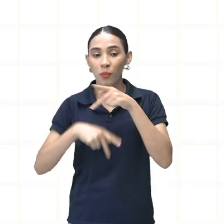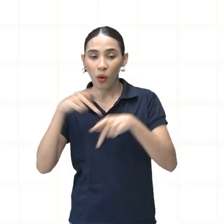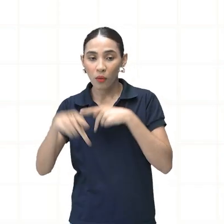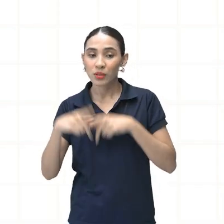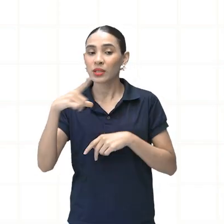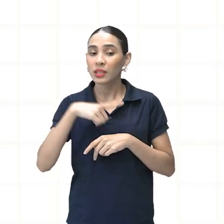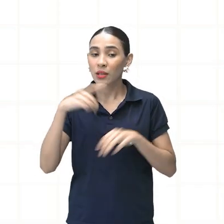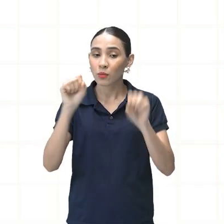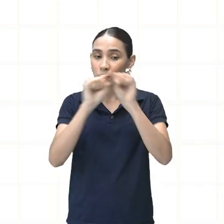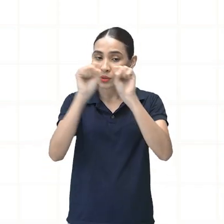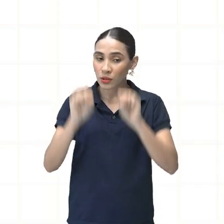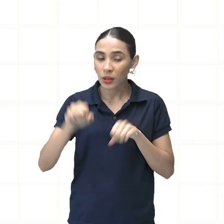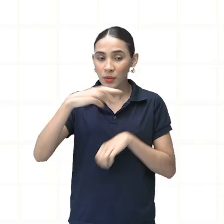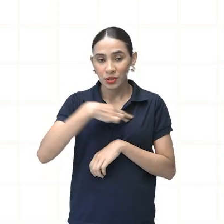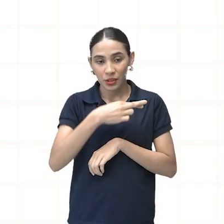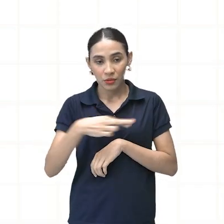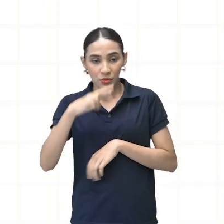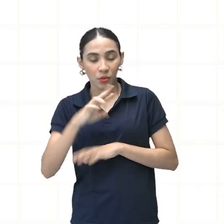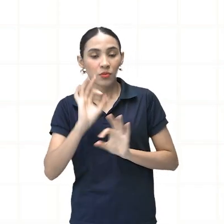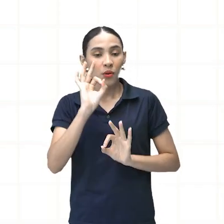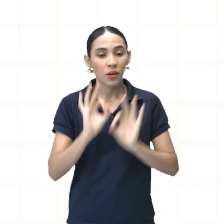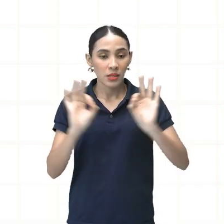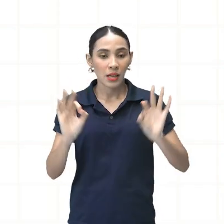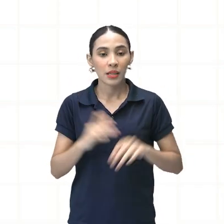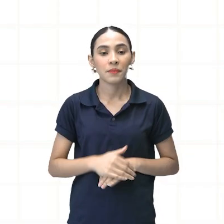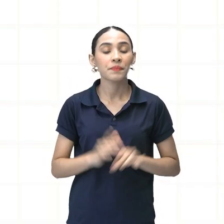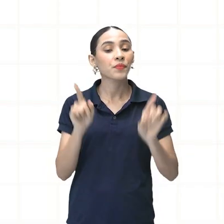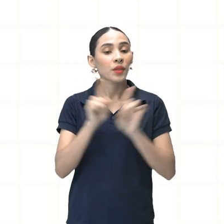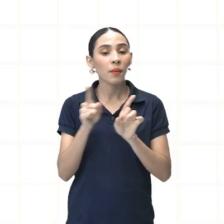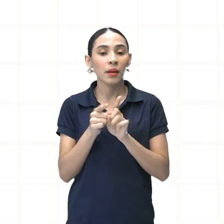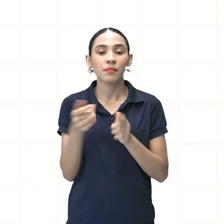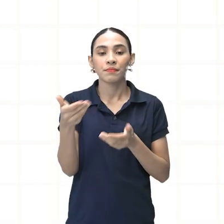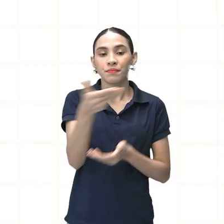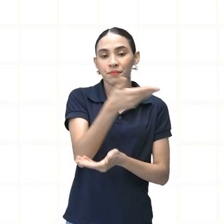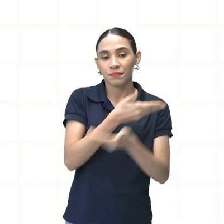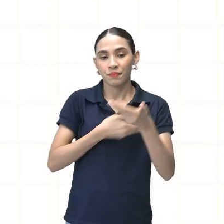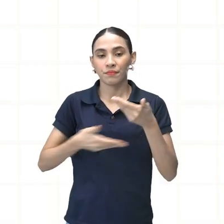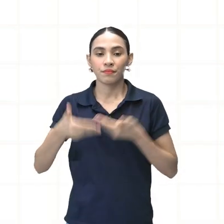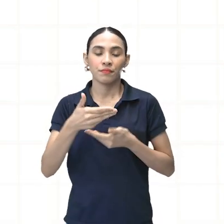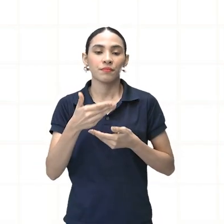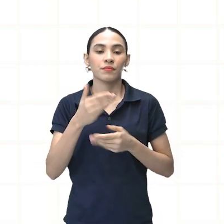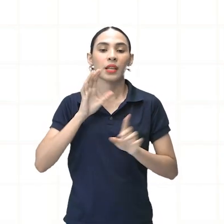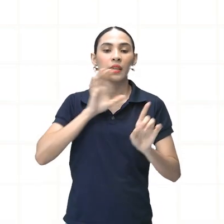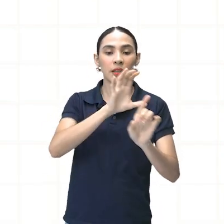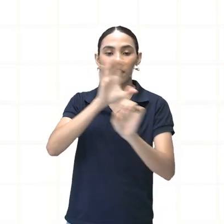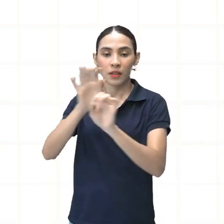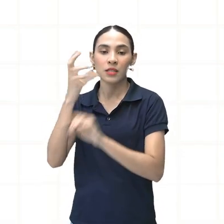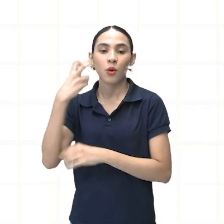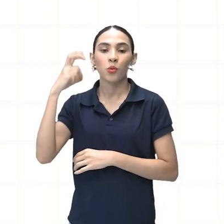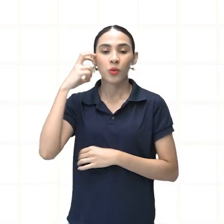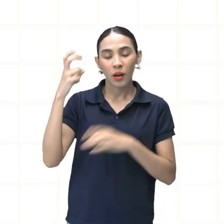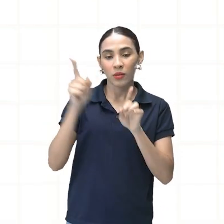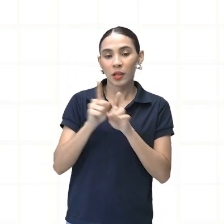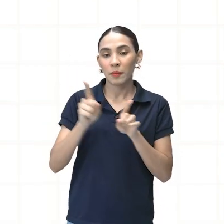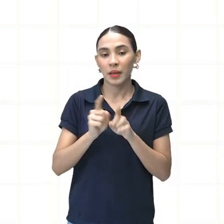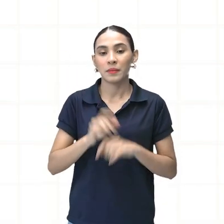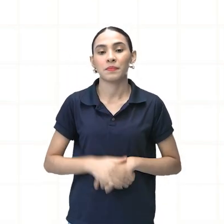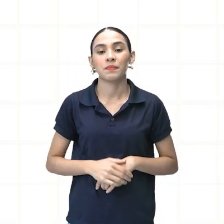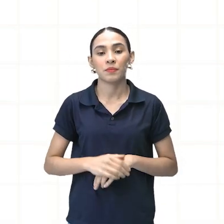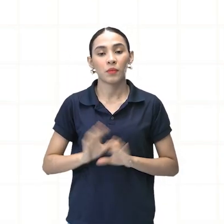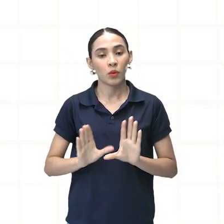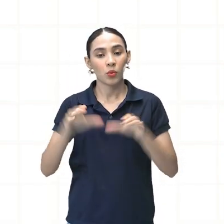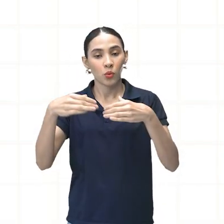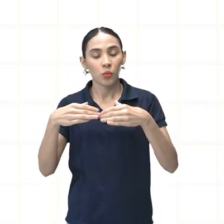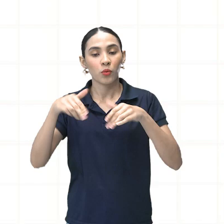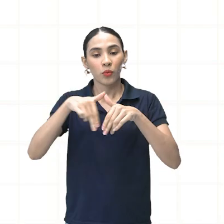ter ali um sistema de crença e religiões organizadas. E também a gente tem a interação e influência cultural, né, entre os